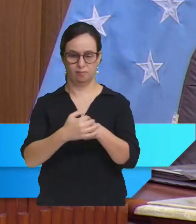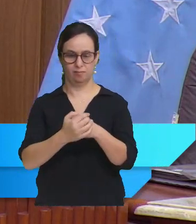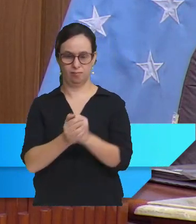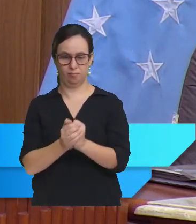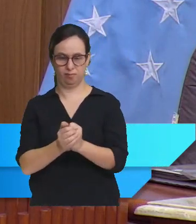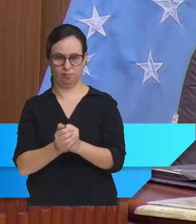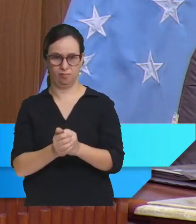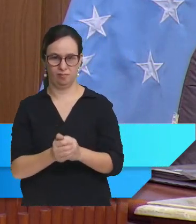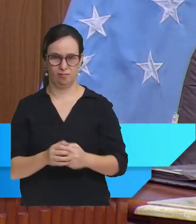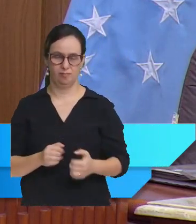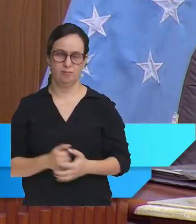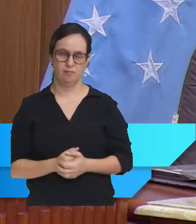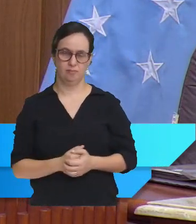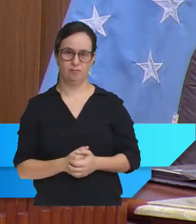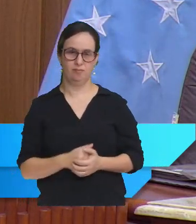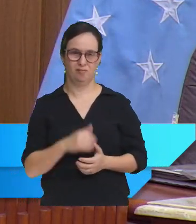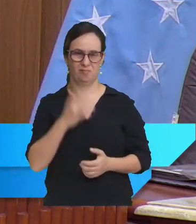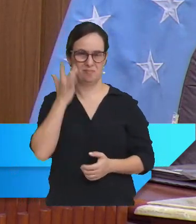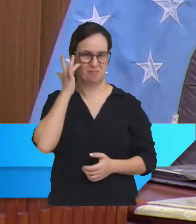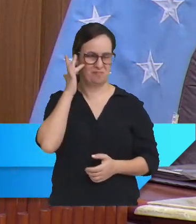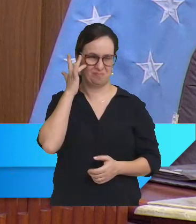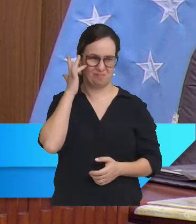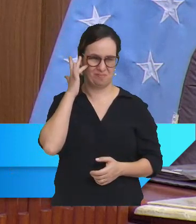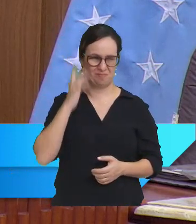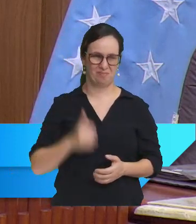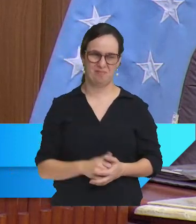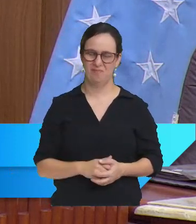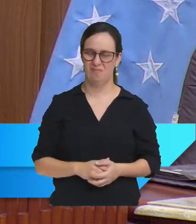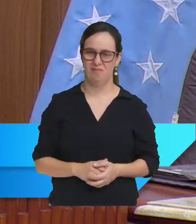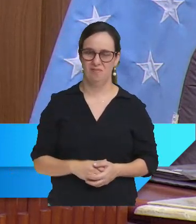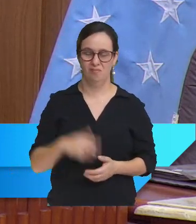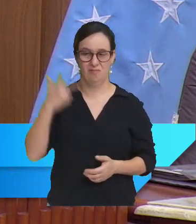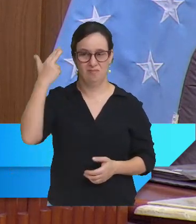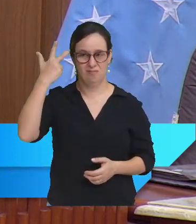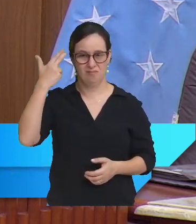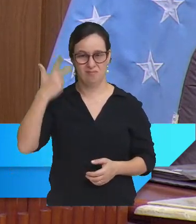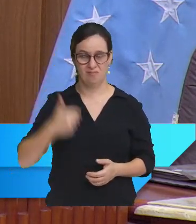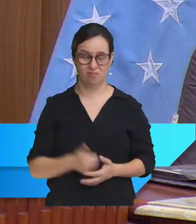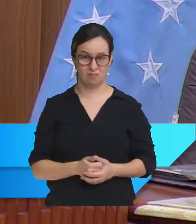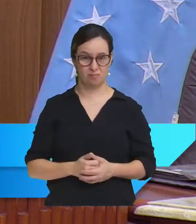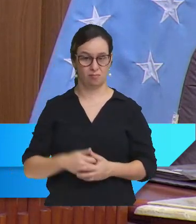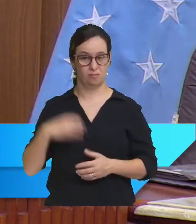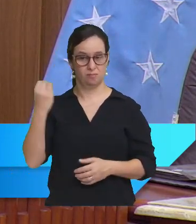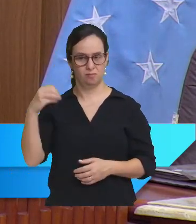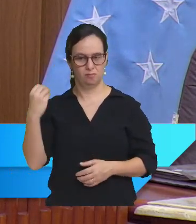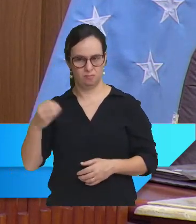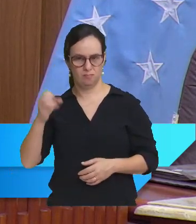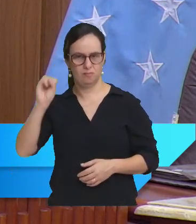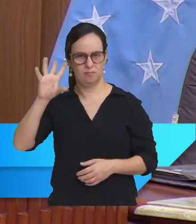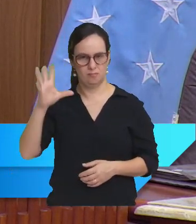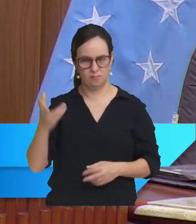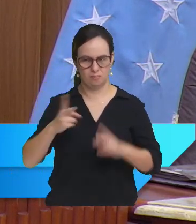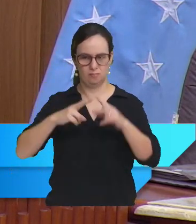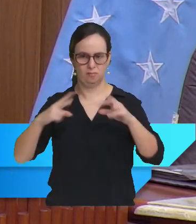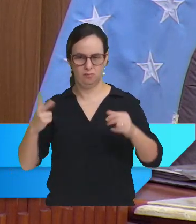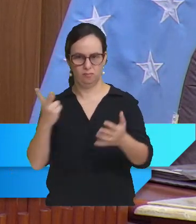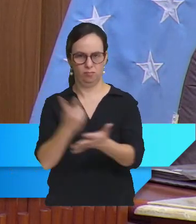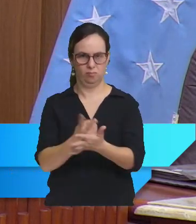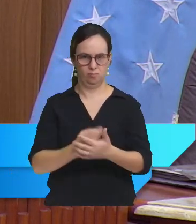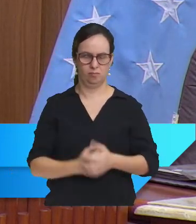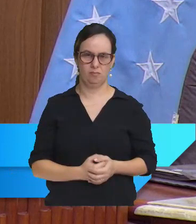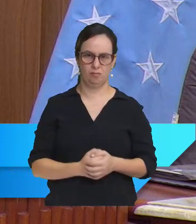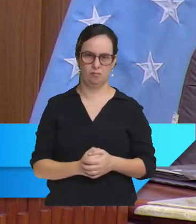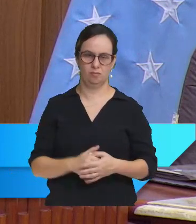por fingir que as coisas estão normais quando, na verdade, elas não estão. Então, eu acho que essa eleição,